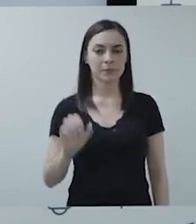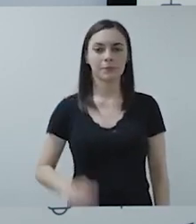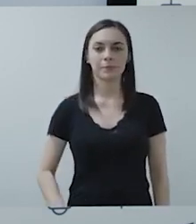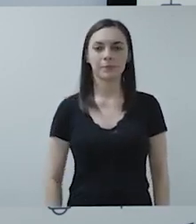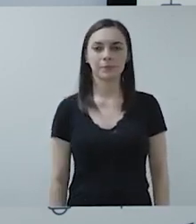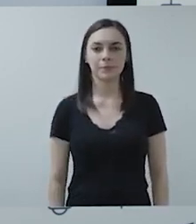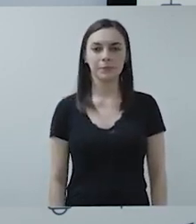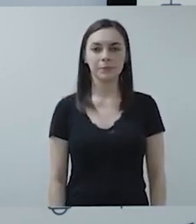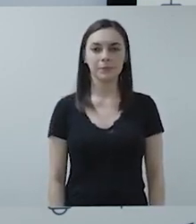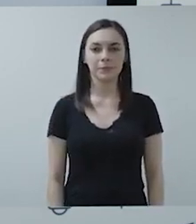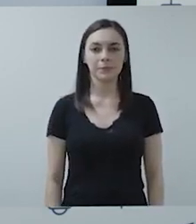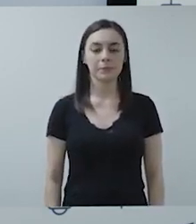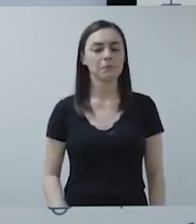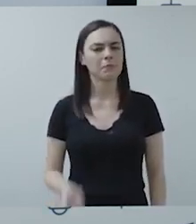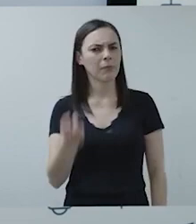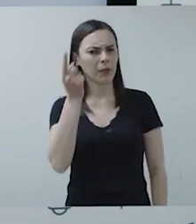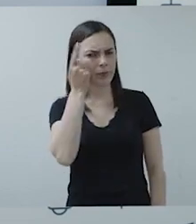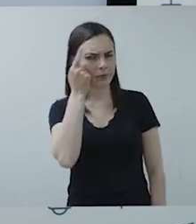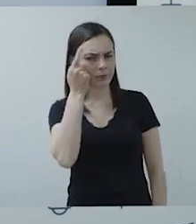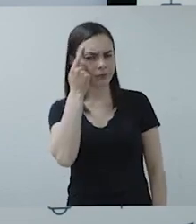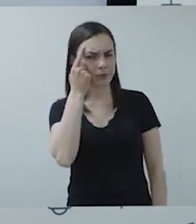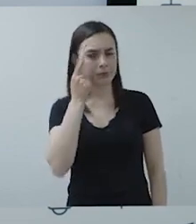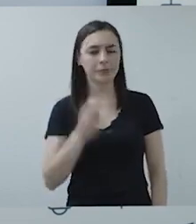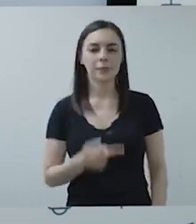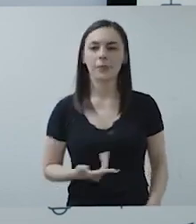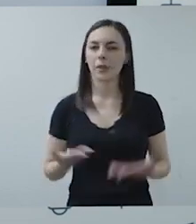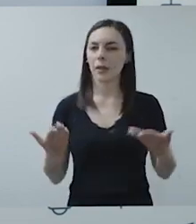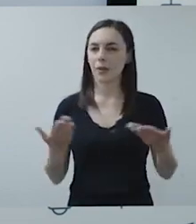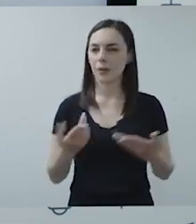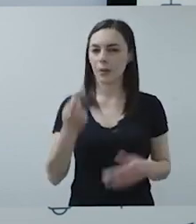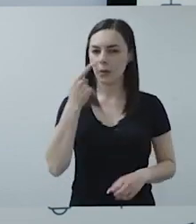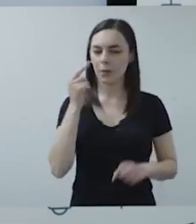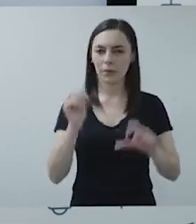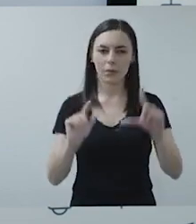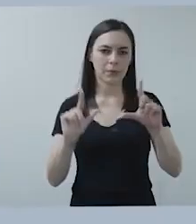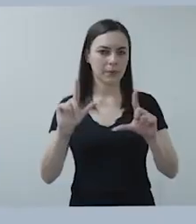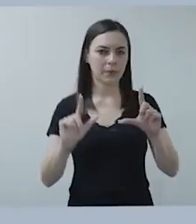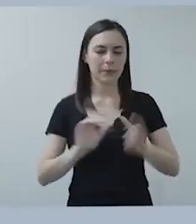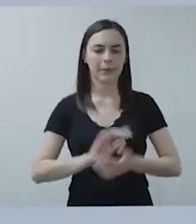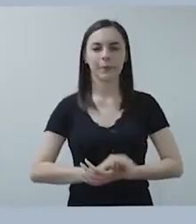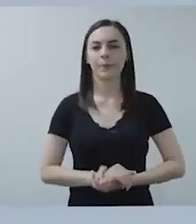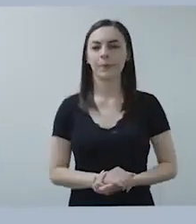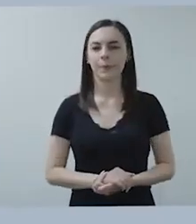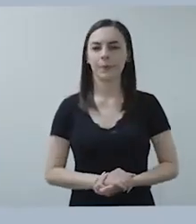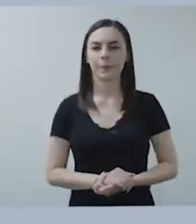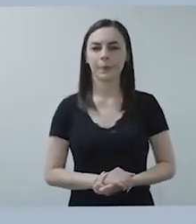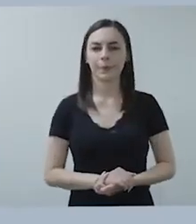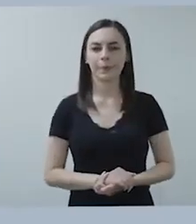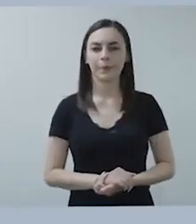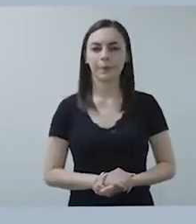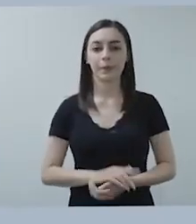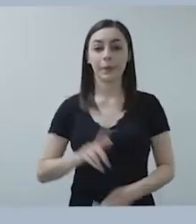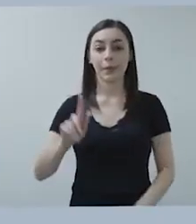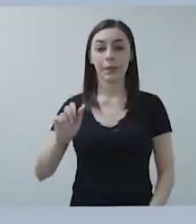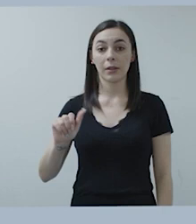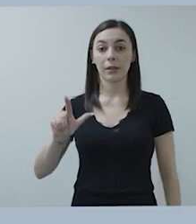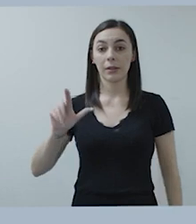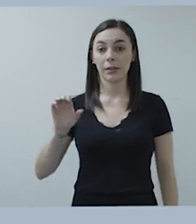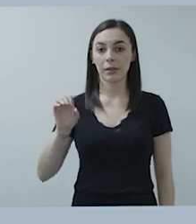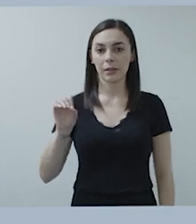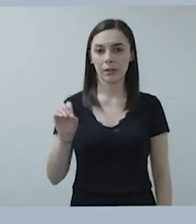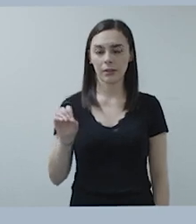galo? Vamos pensar? Acompanhe comigo lá na tela. O galo, então,